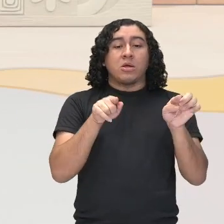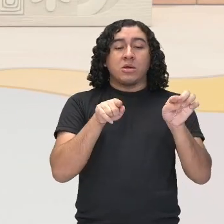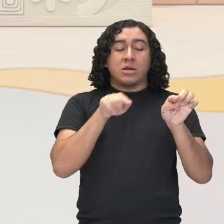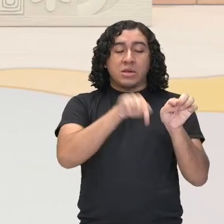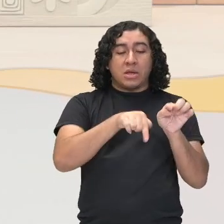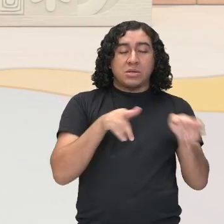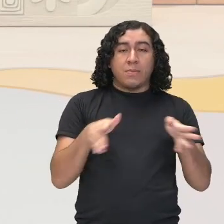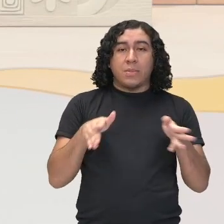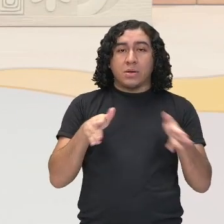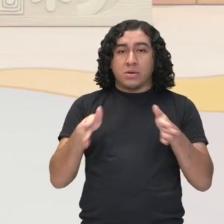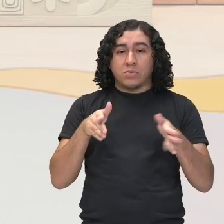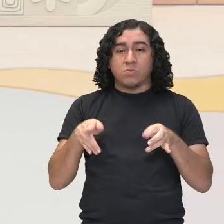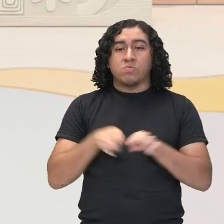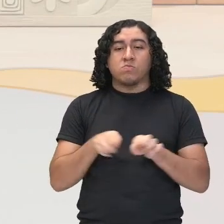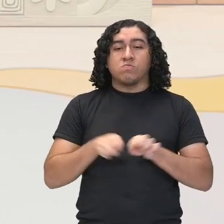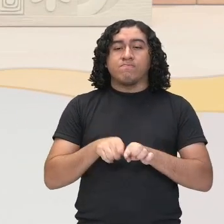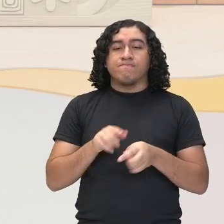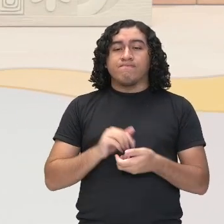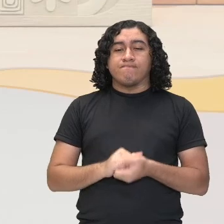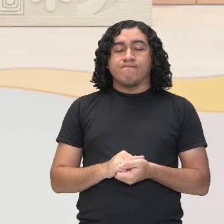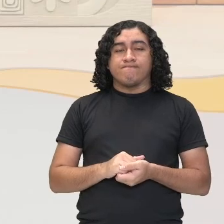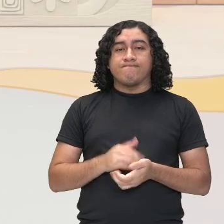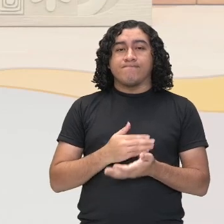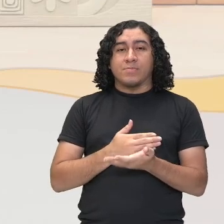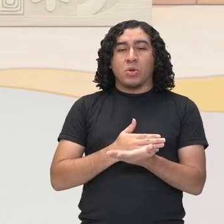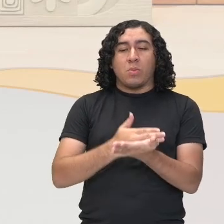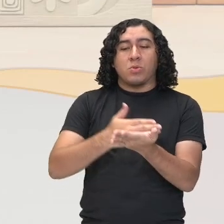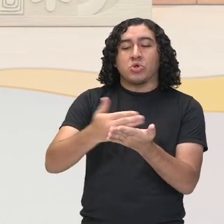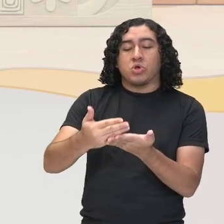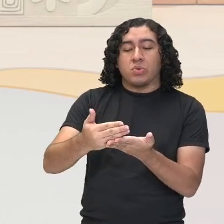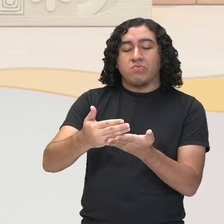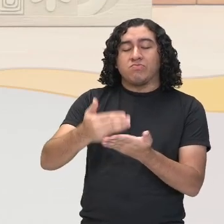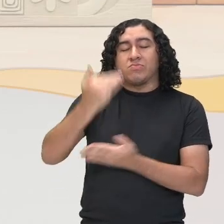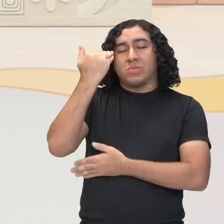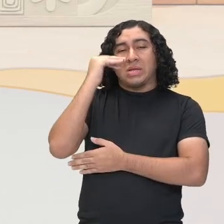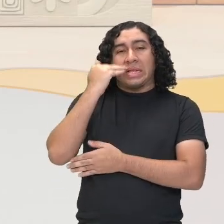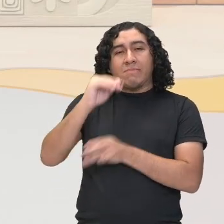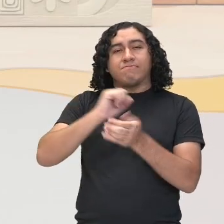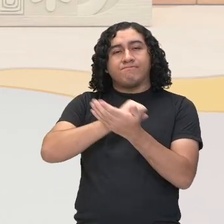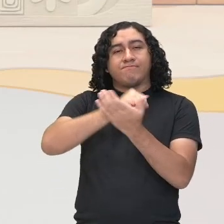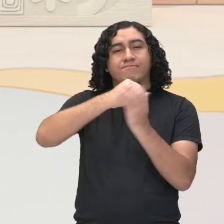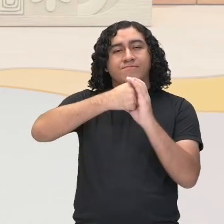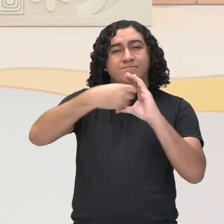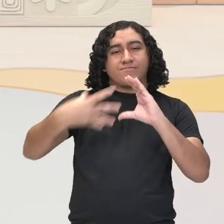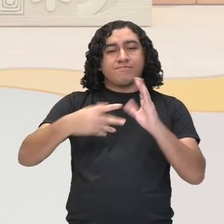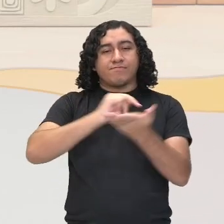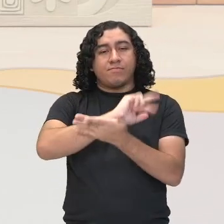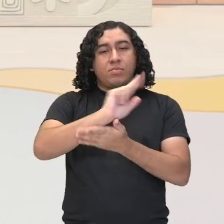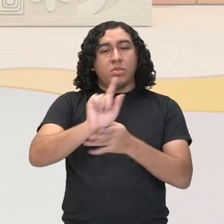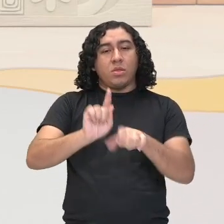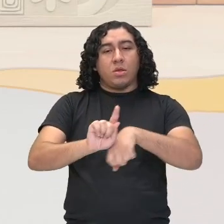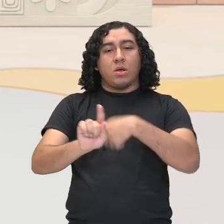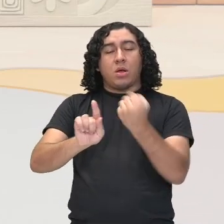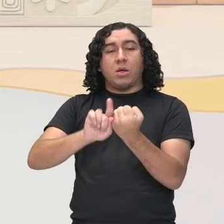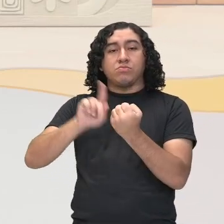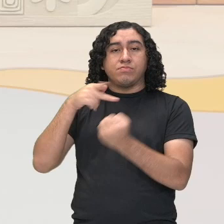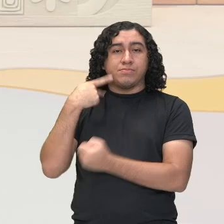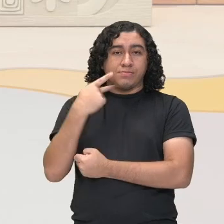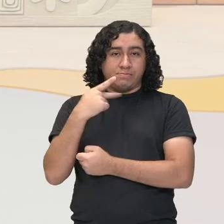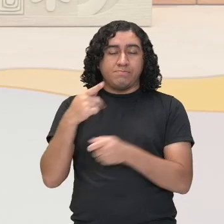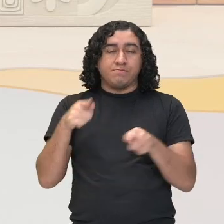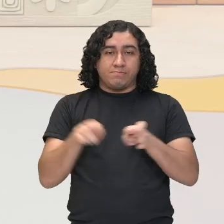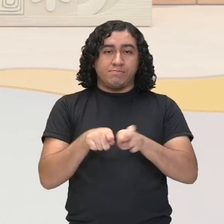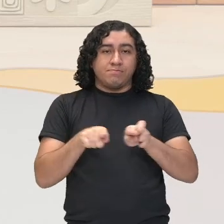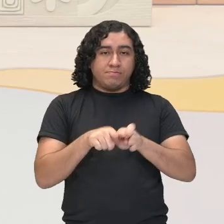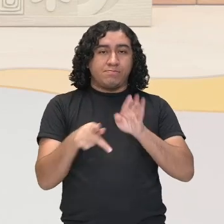Médicis, ele começou a compreender muitas características da sociedade política da